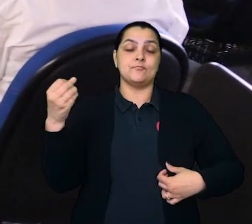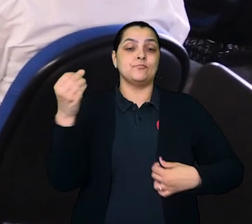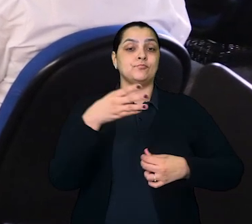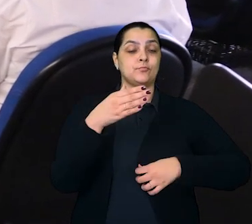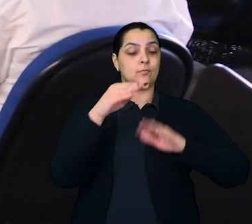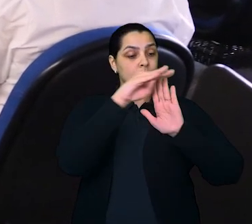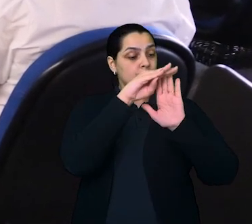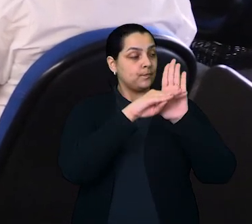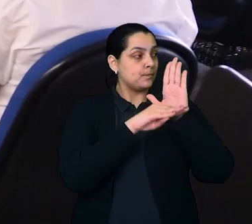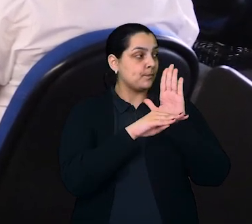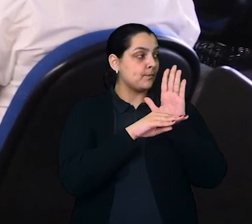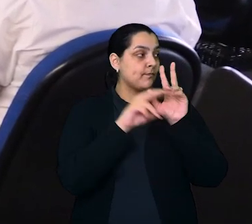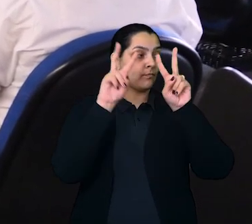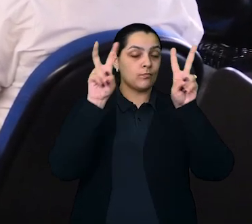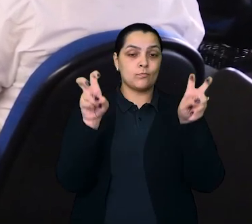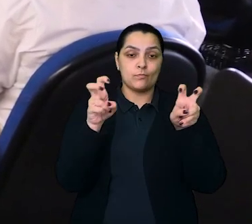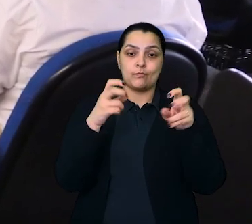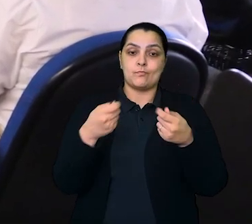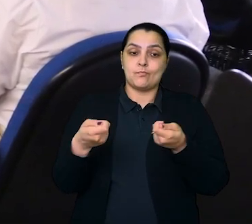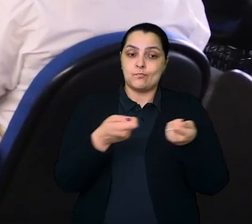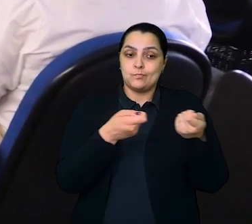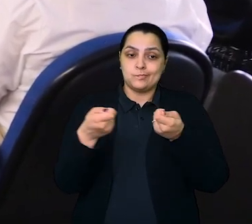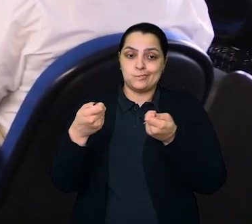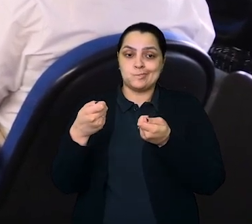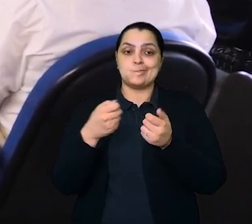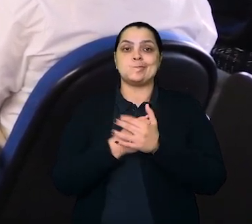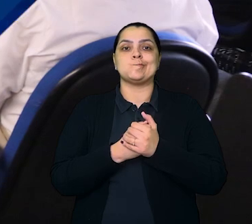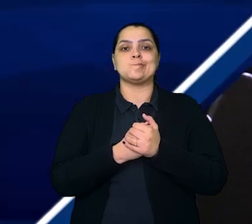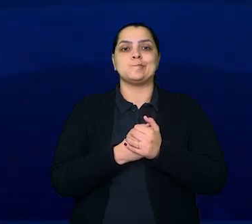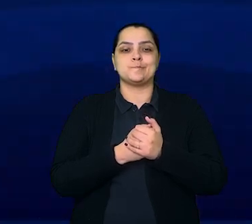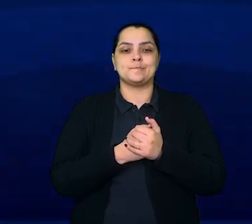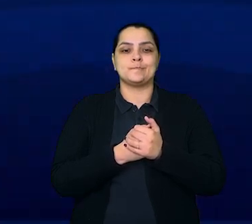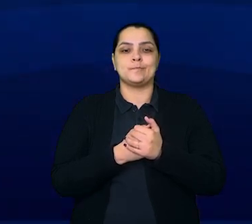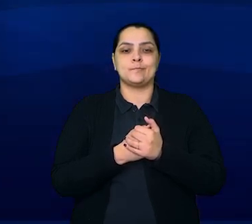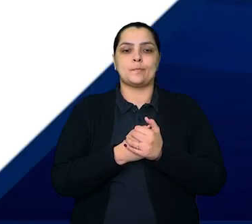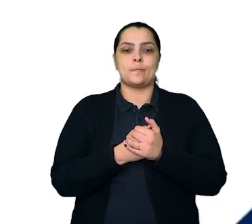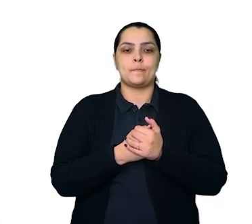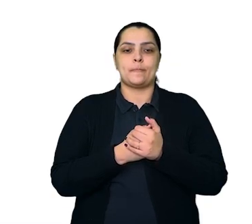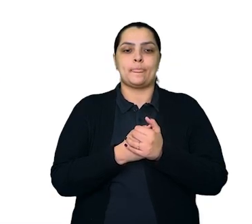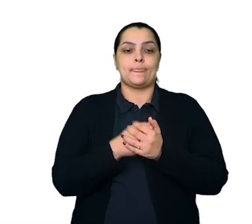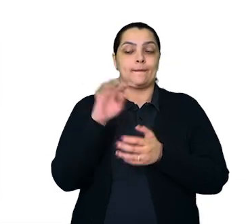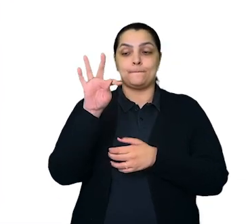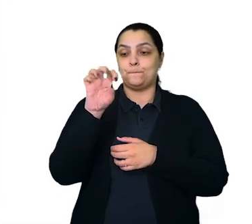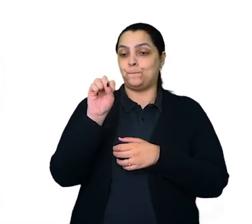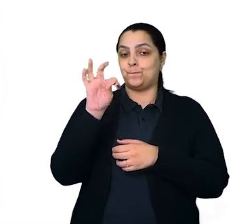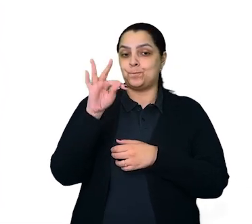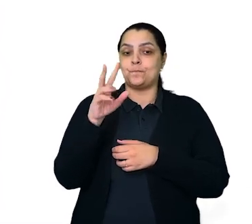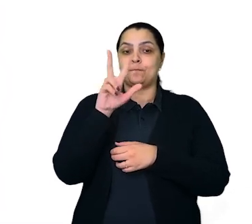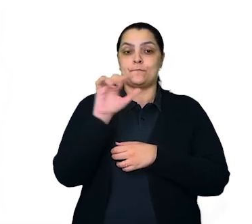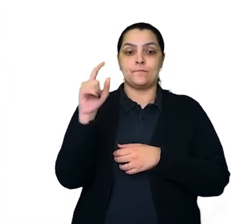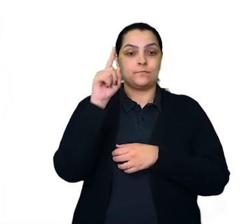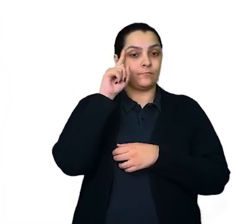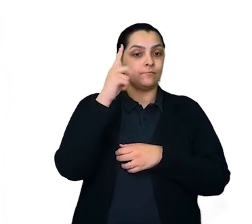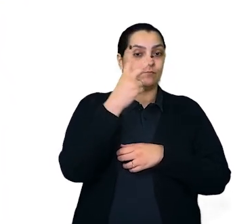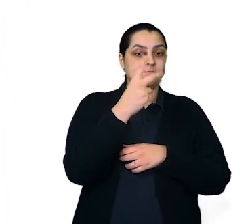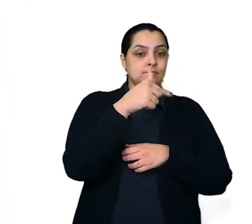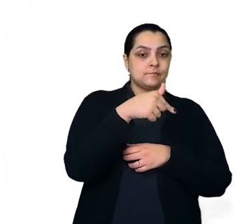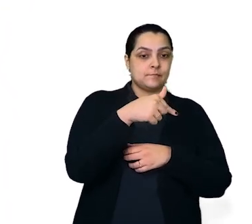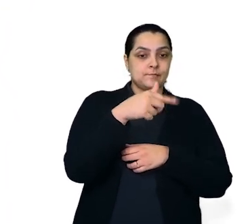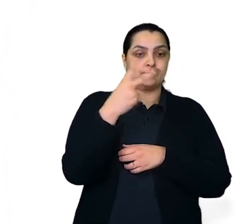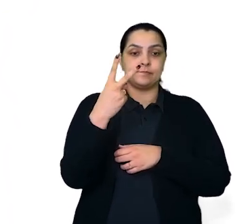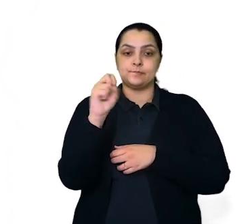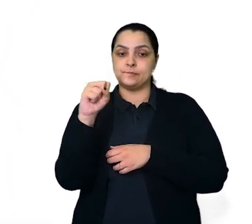novas diretrizes sobre governança das contratações. O TST vai receber nos dias 27